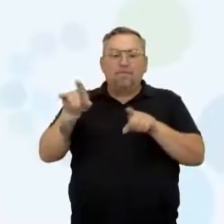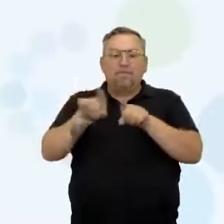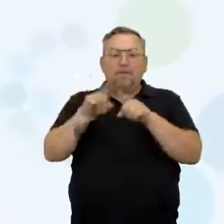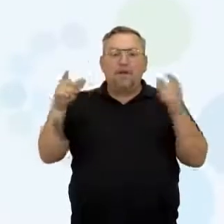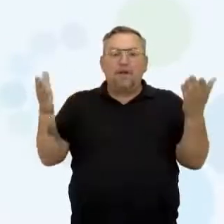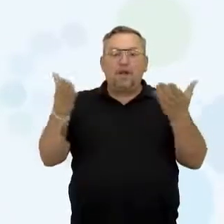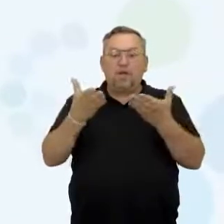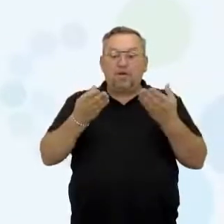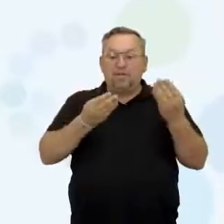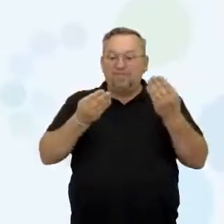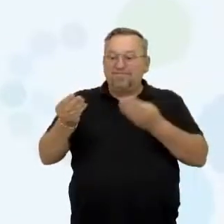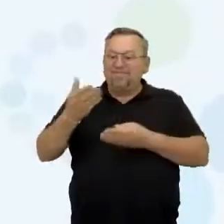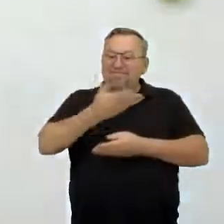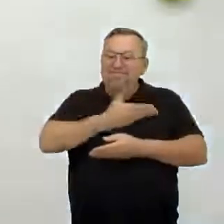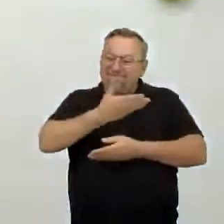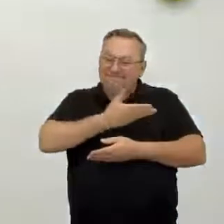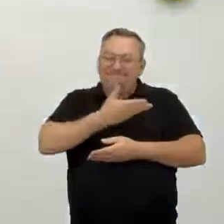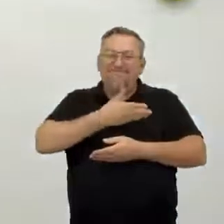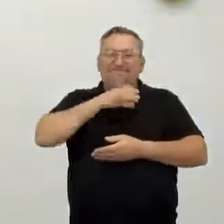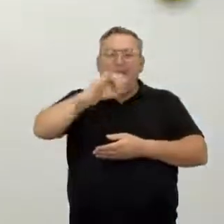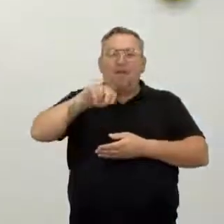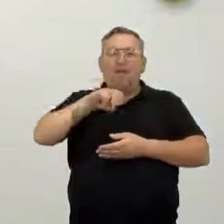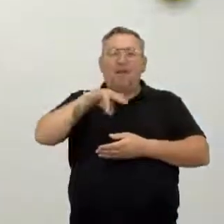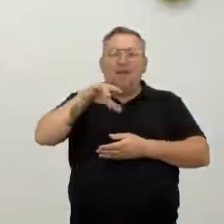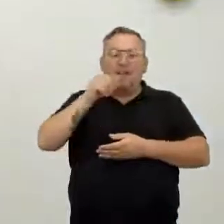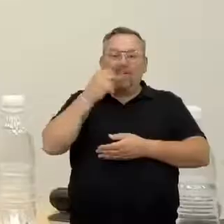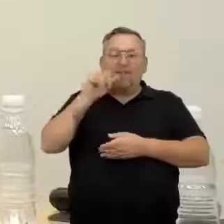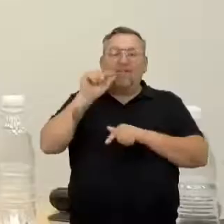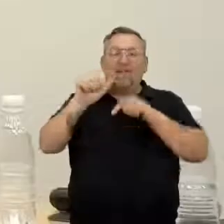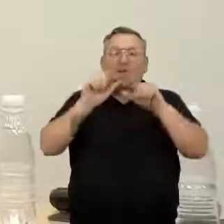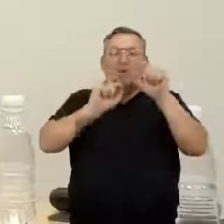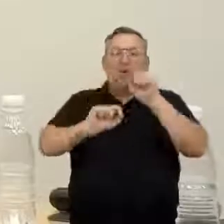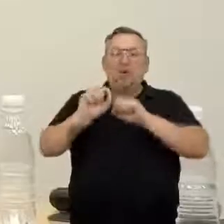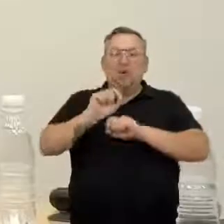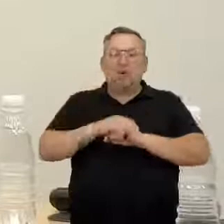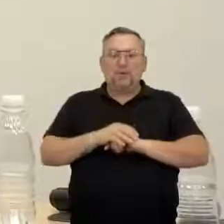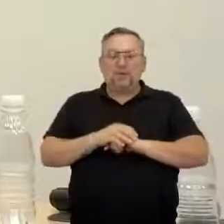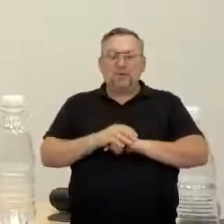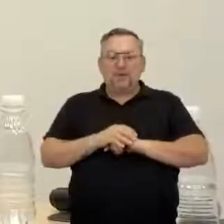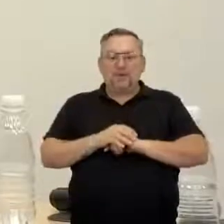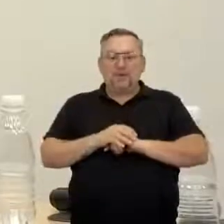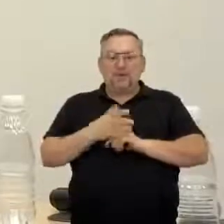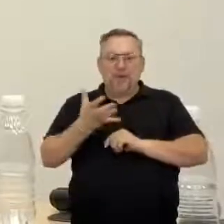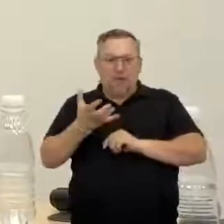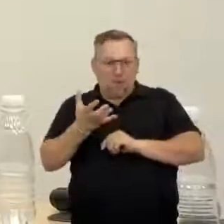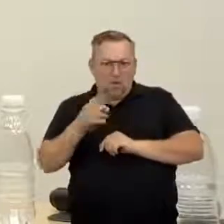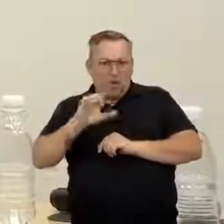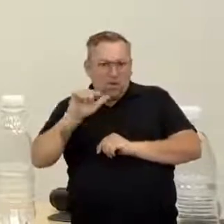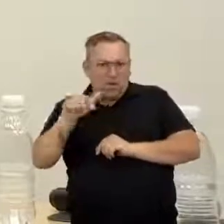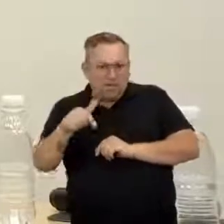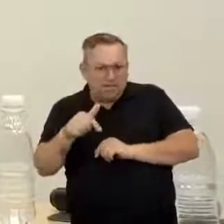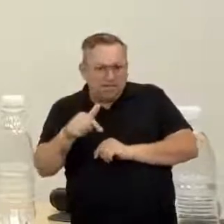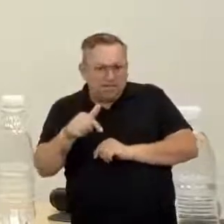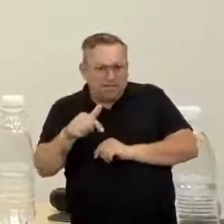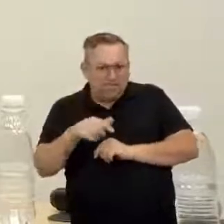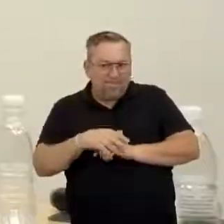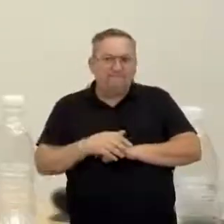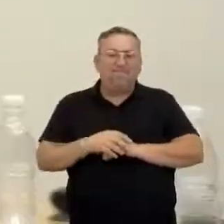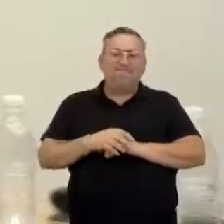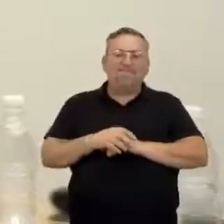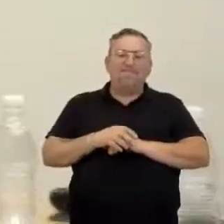repasso para minha amiga aqui, a Juliana, que vai falar o que nós vamos trabalhar. Vamos, mas você quer agora ou vem primeira coisa? Tá